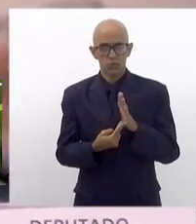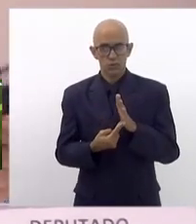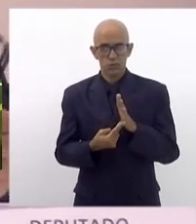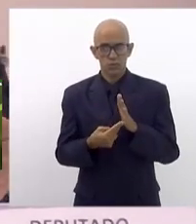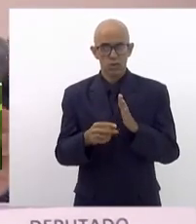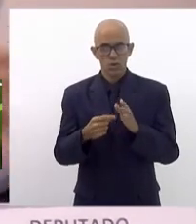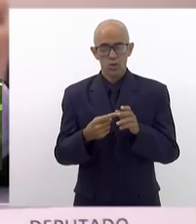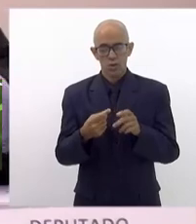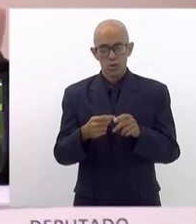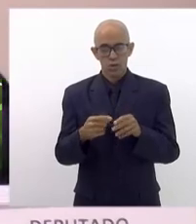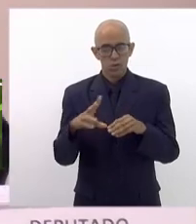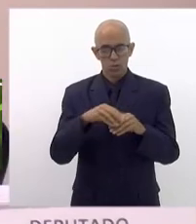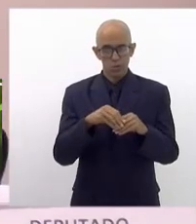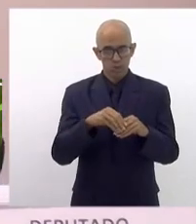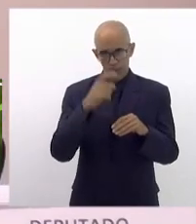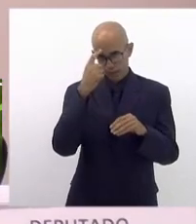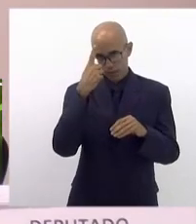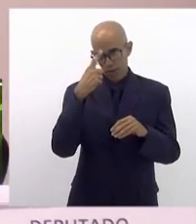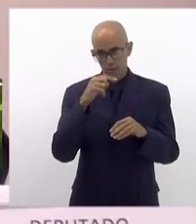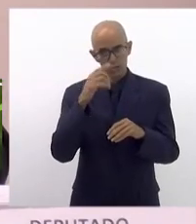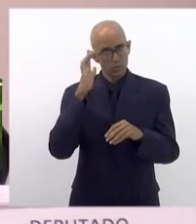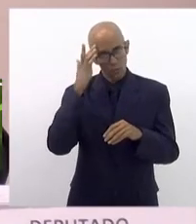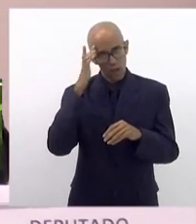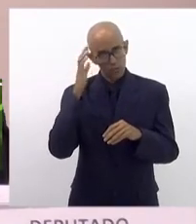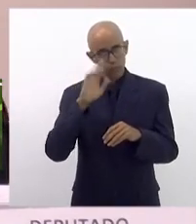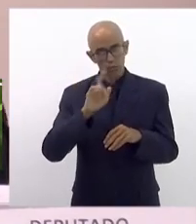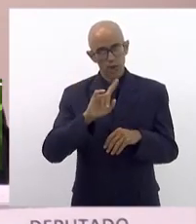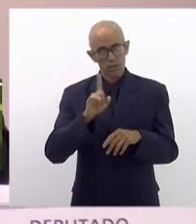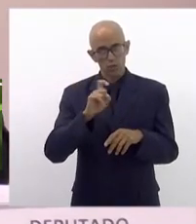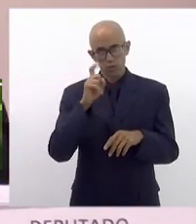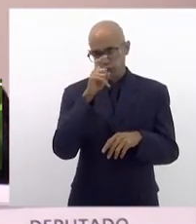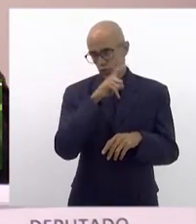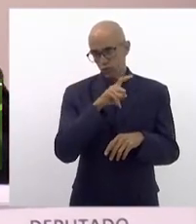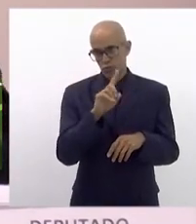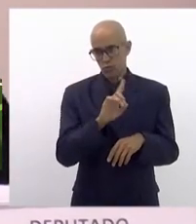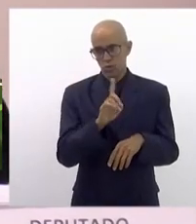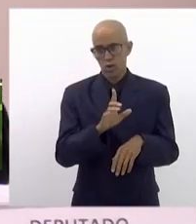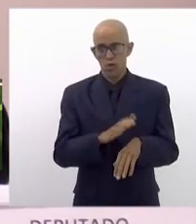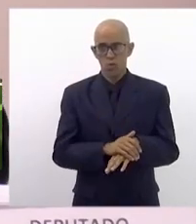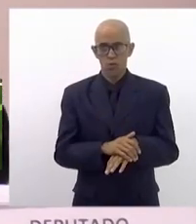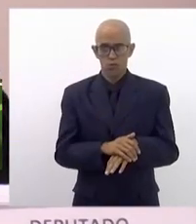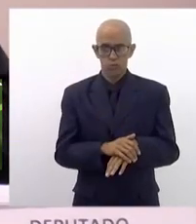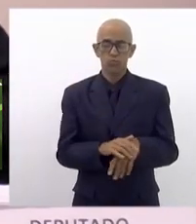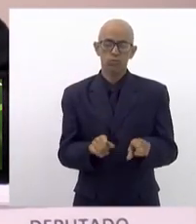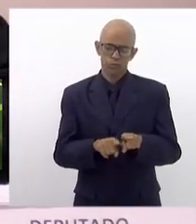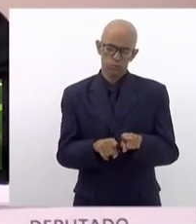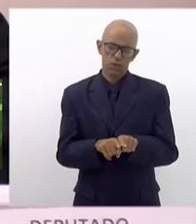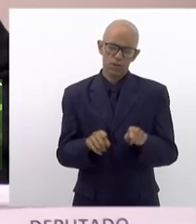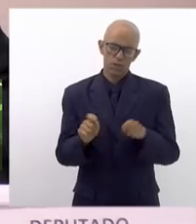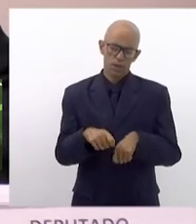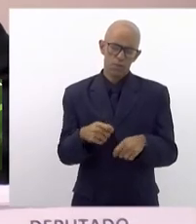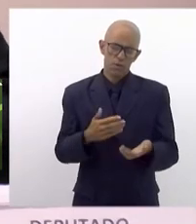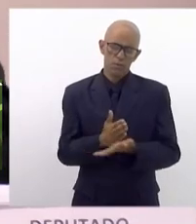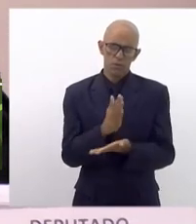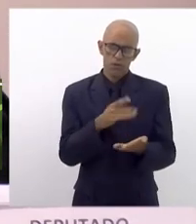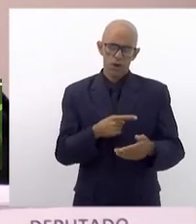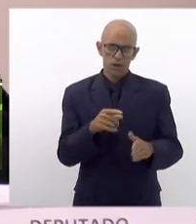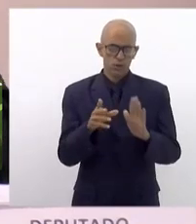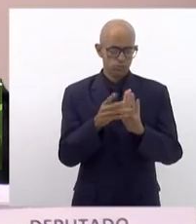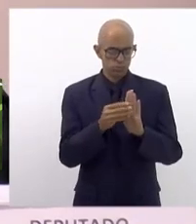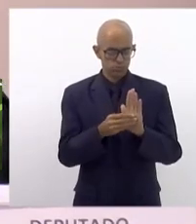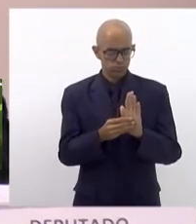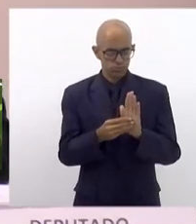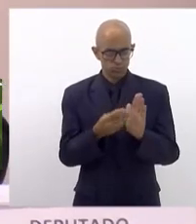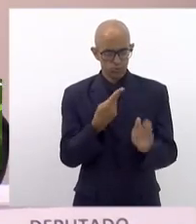novas ideias, enfim. Então, isso, eu acho que isso não é difícil de colocar no texto e eu acho que também não é difícil de aprovar. Então, fica aqui registrada a sua